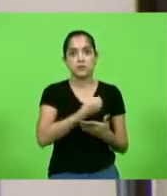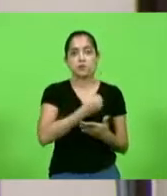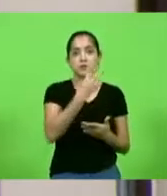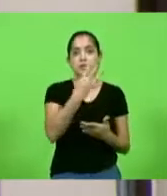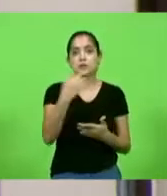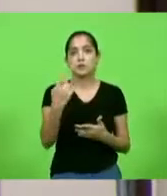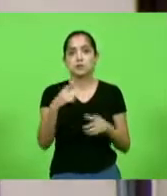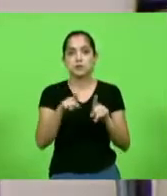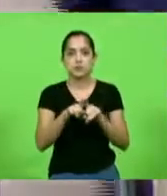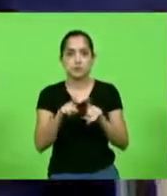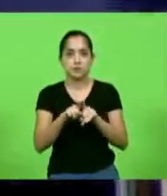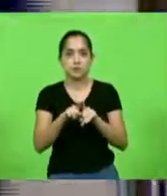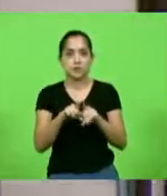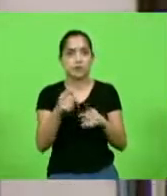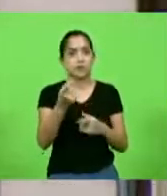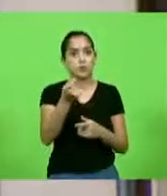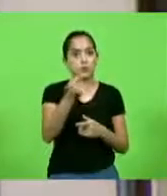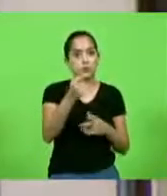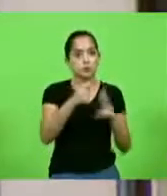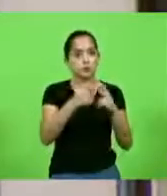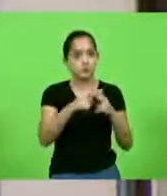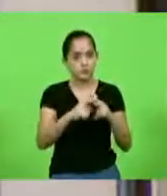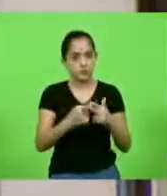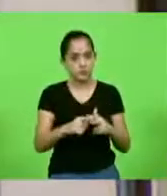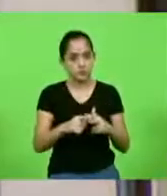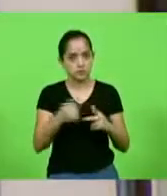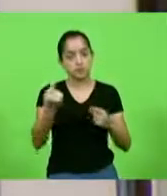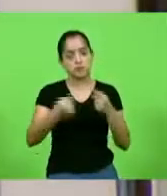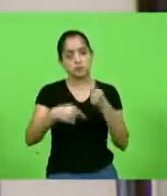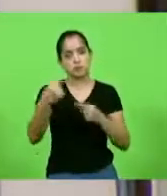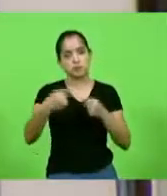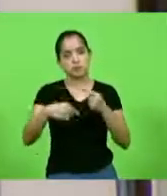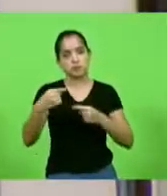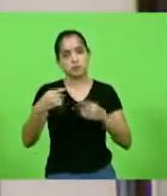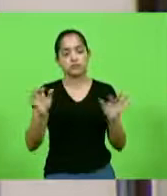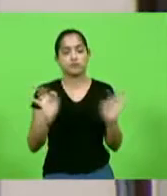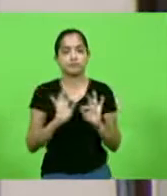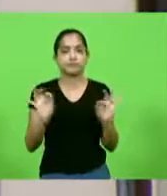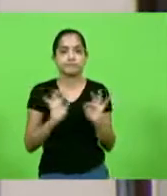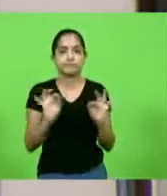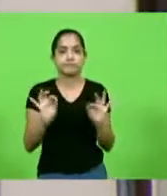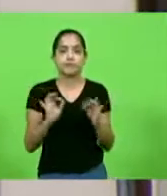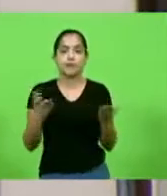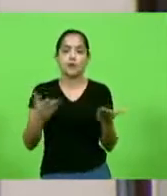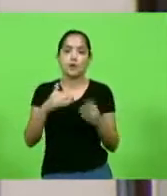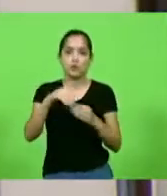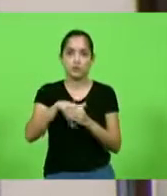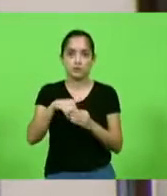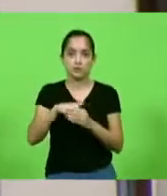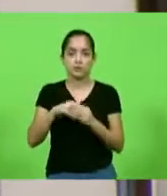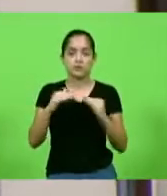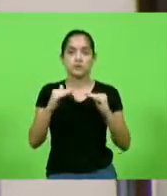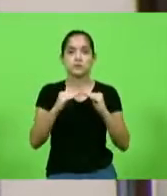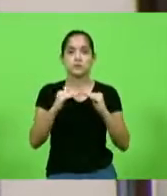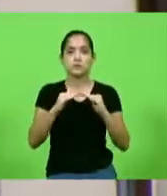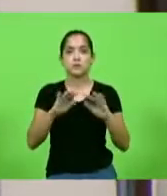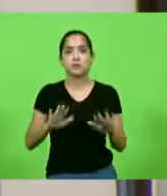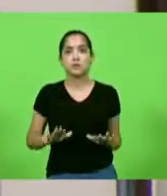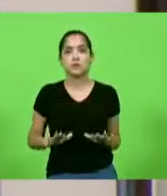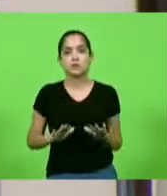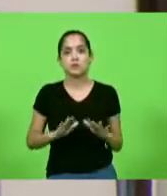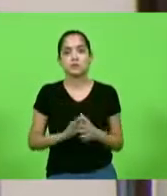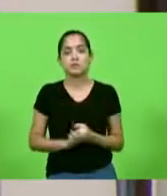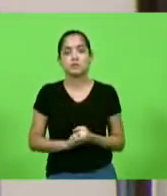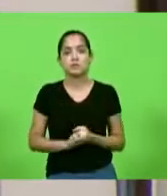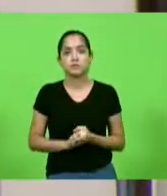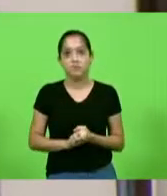como sobre os custos de manutenção do mesmo. Em discussão. Não havendo quem queira discutir, em votação. Deputados que aprovam, permaneçam como se